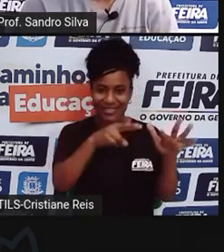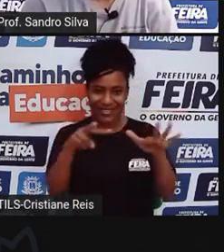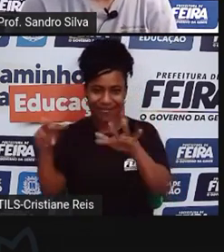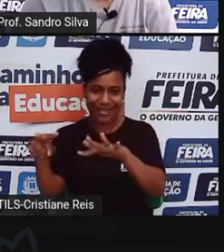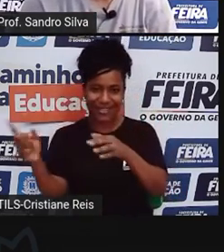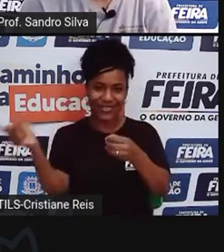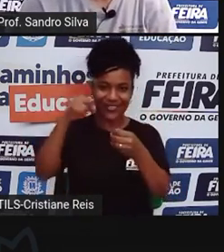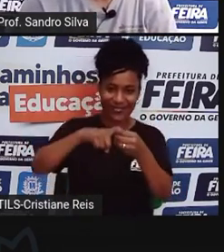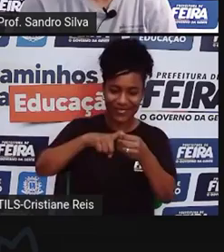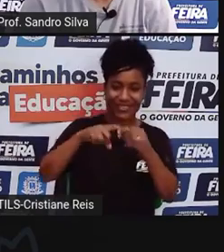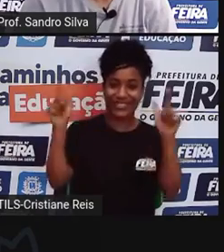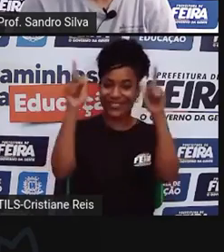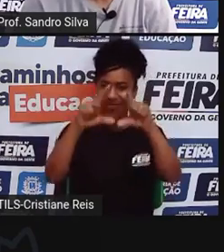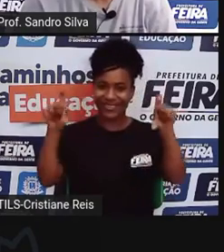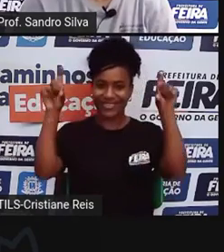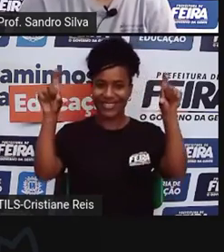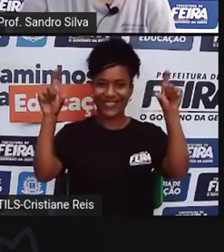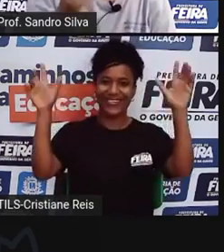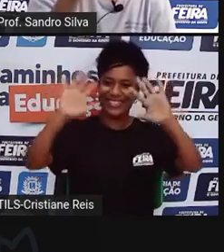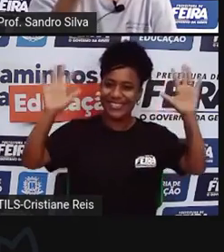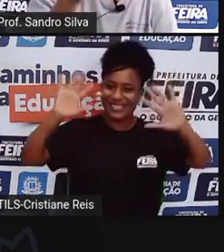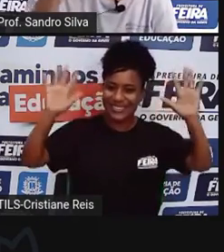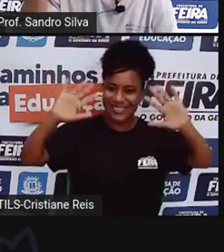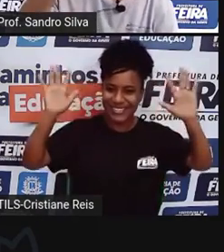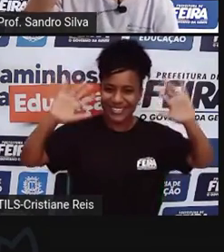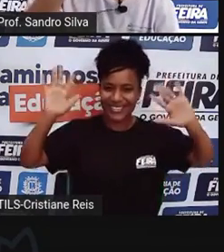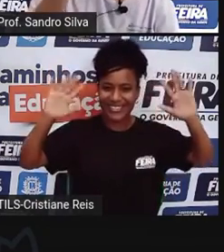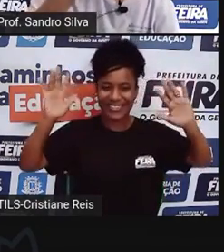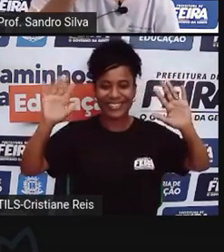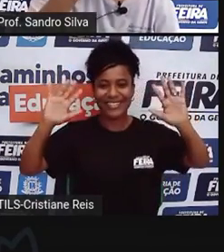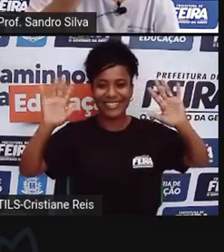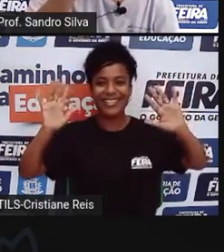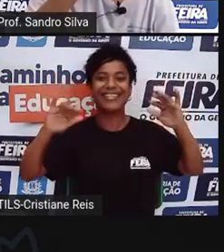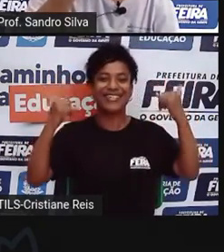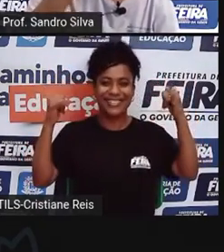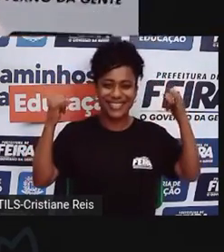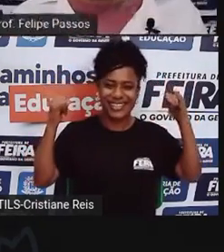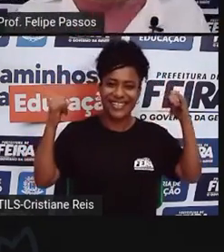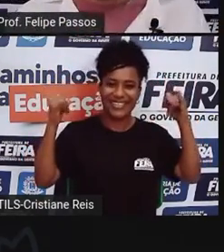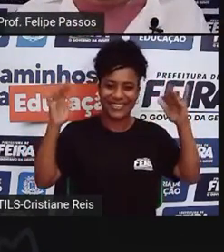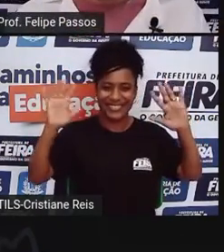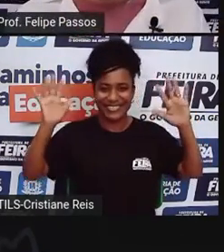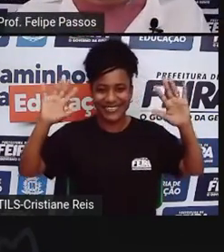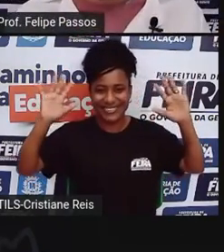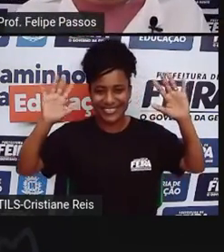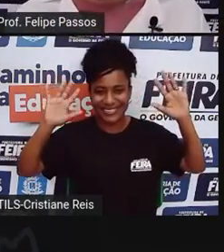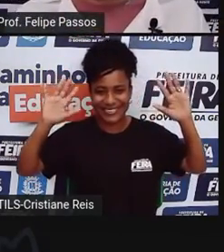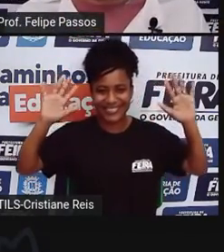com mais um tema. Valeu, falou, tchau, tchau. Beleza, tchau, tchau, gente.